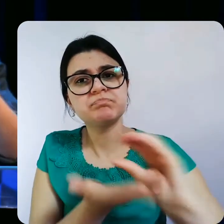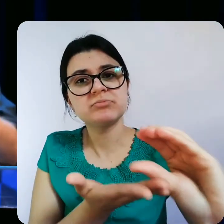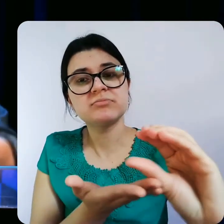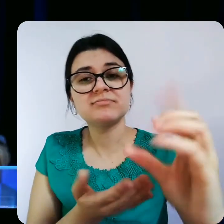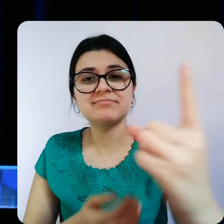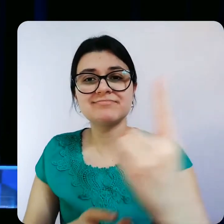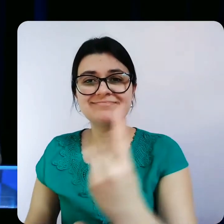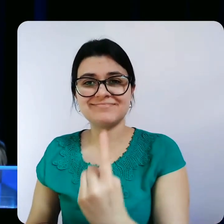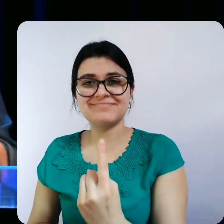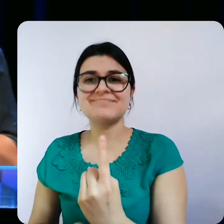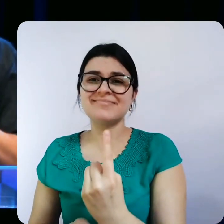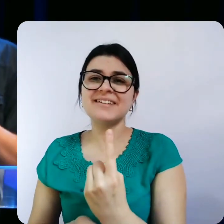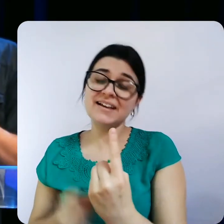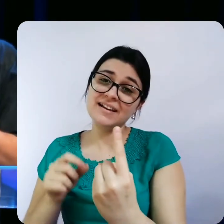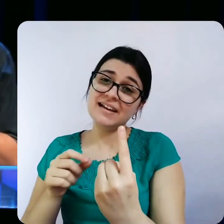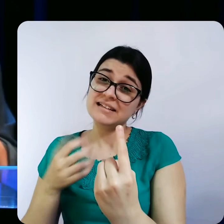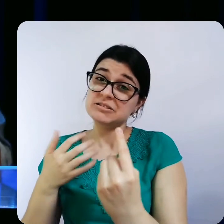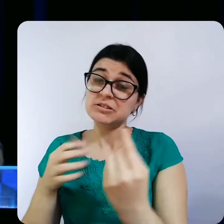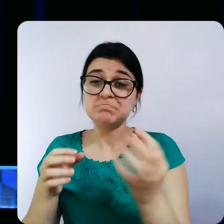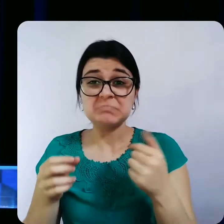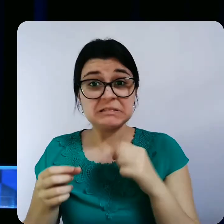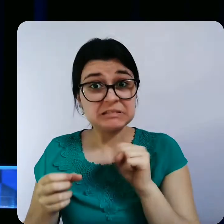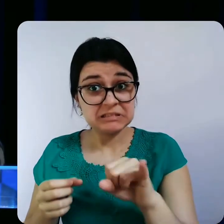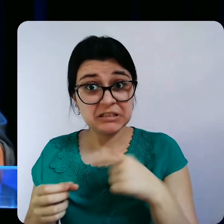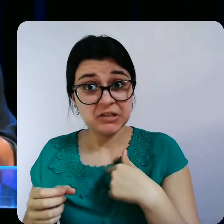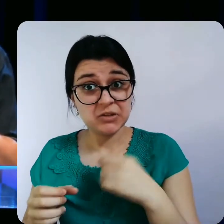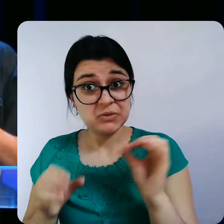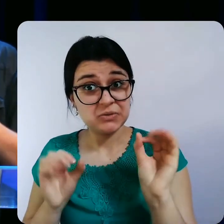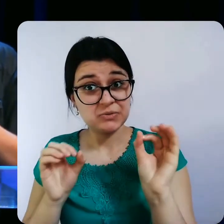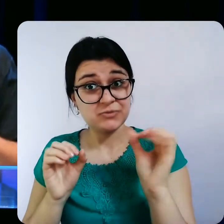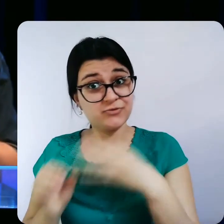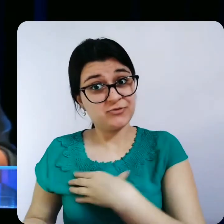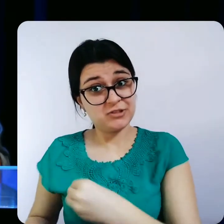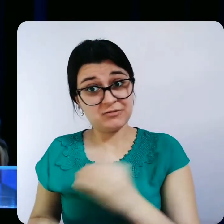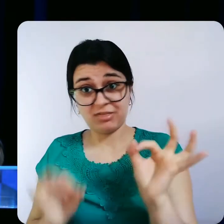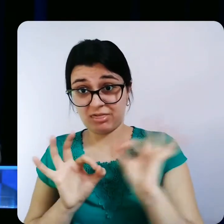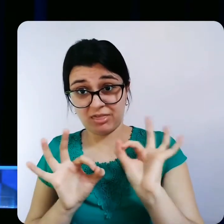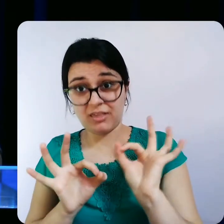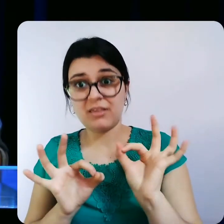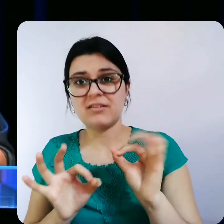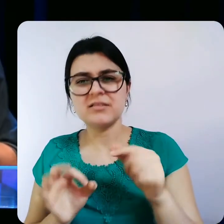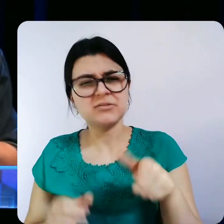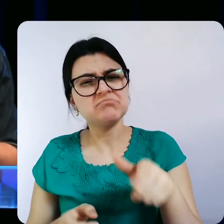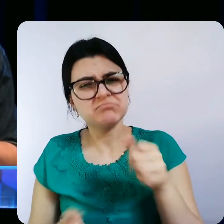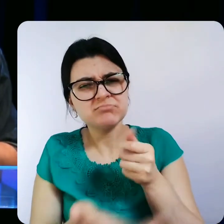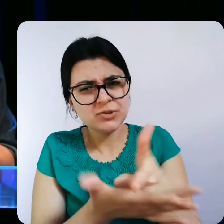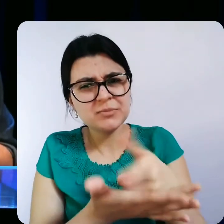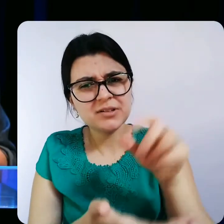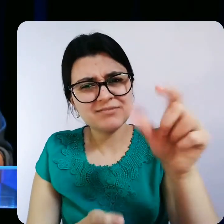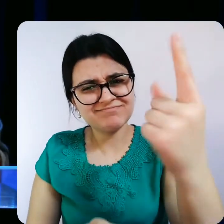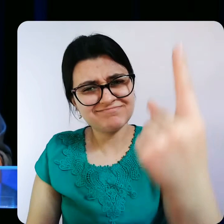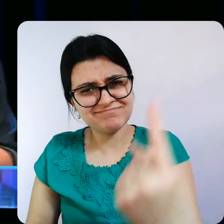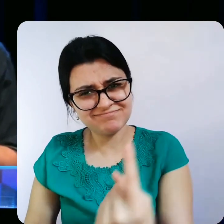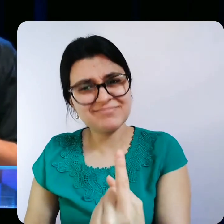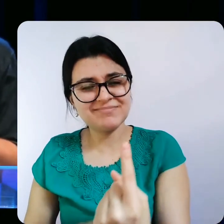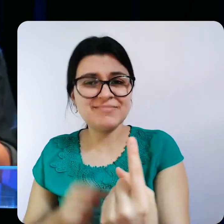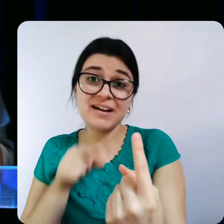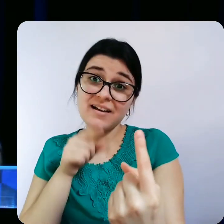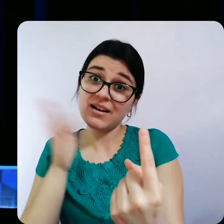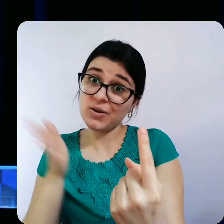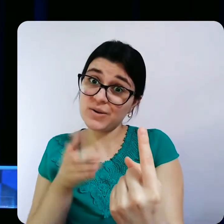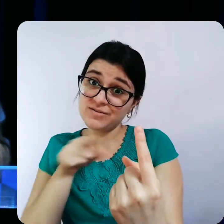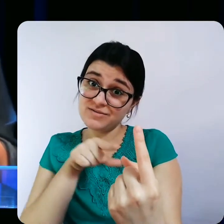o presente de Cristo para nós, para que nós vivenciamos essa paternidade de Deus, que significa que nós fomos adotados como filhos.